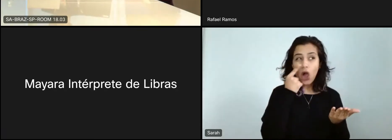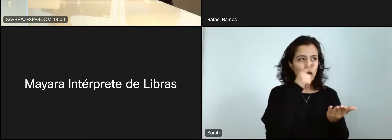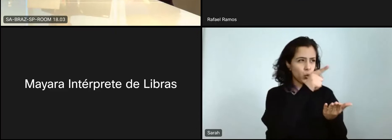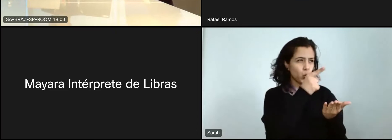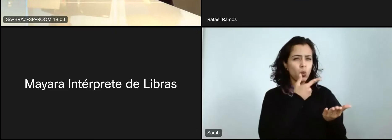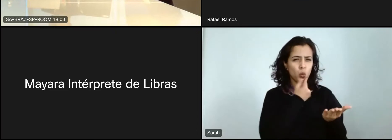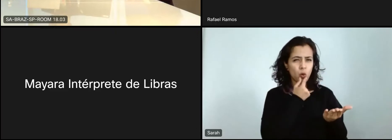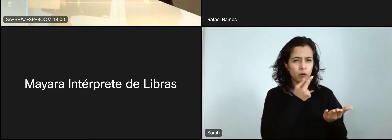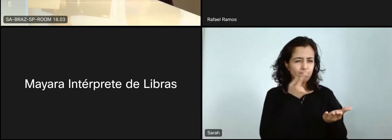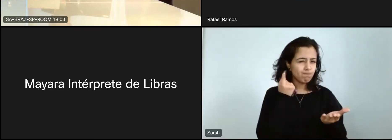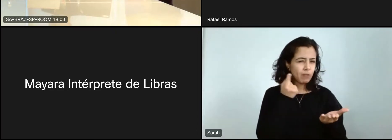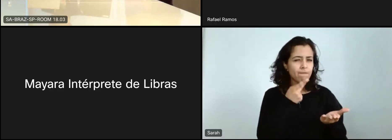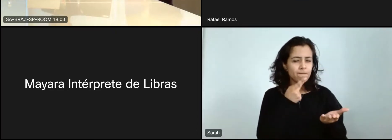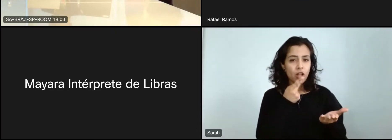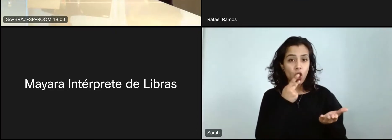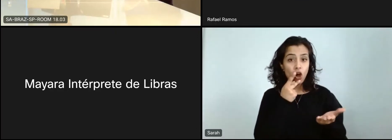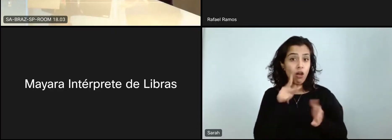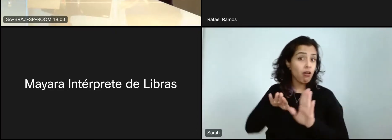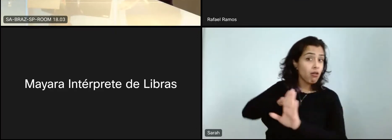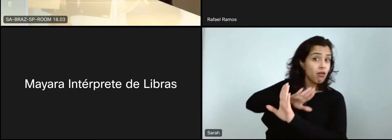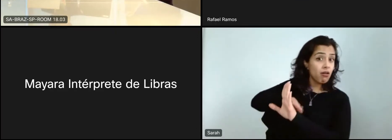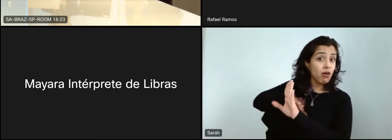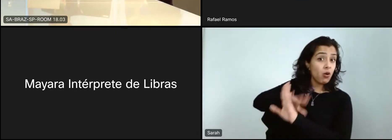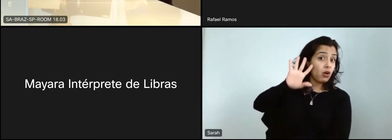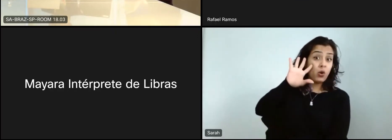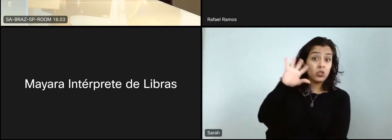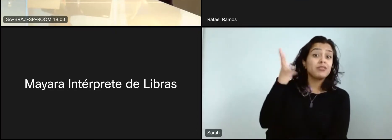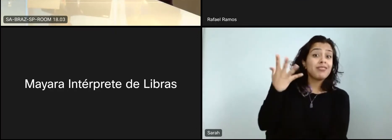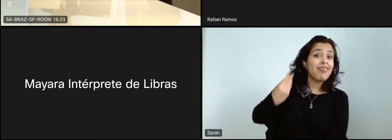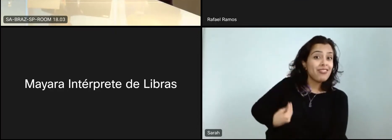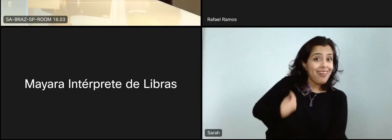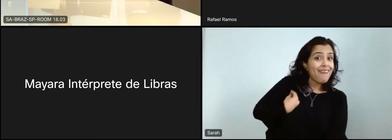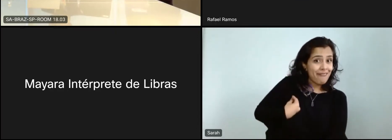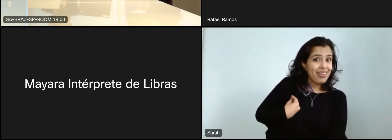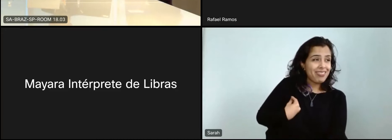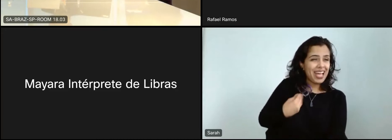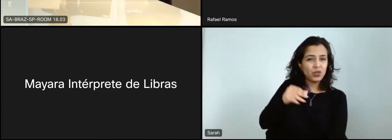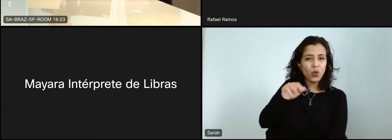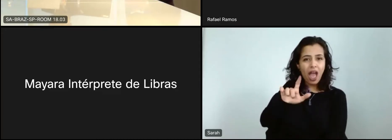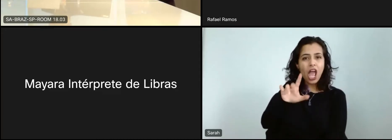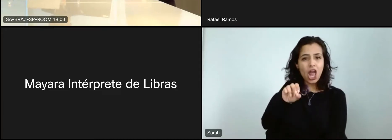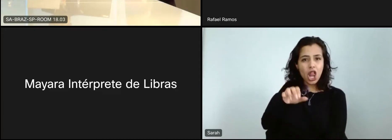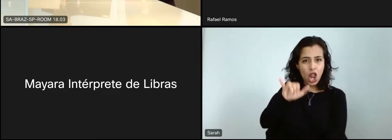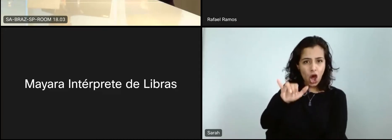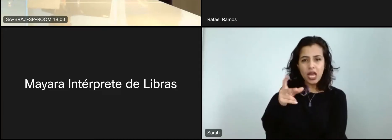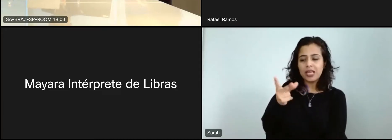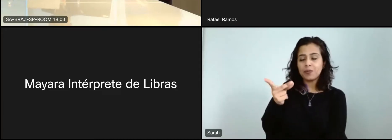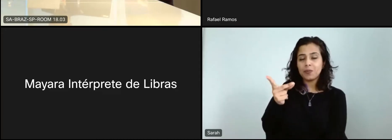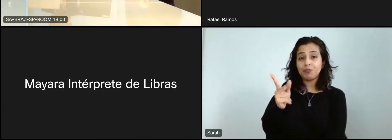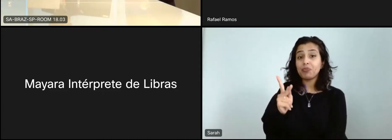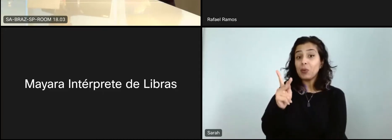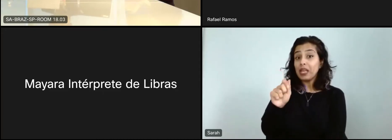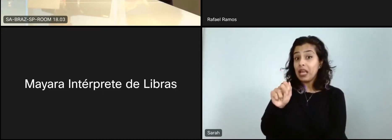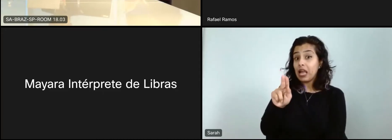tipo de fala teve, não só que podia ter tido na carreira do Eloy e também na carreira do Cauê. Sabe, quando a gente não